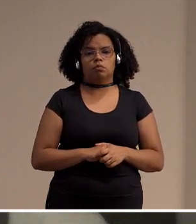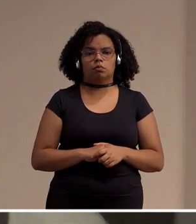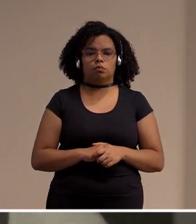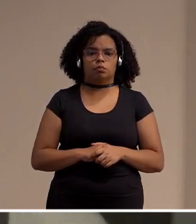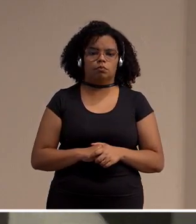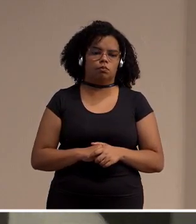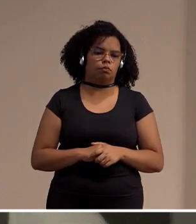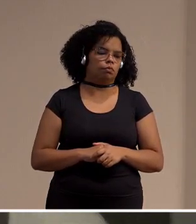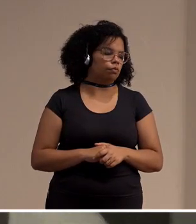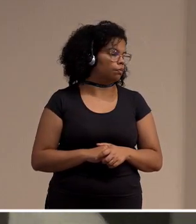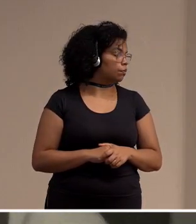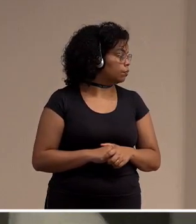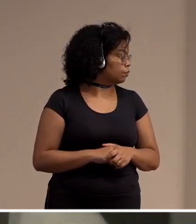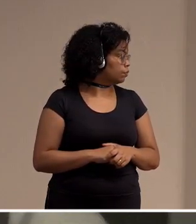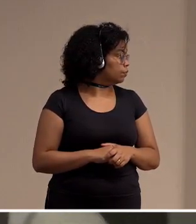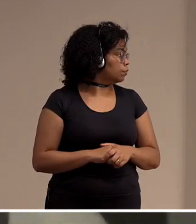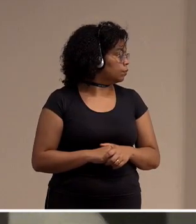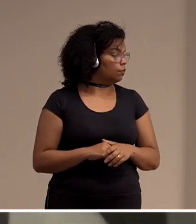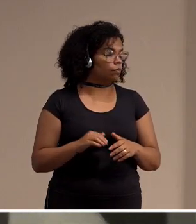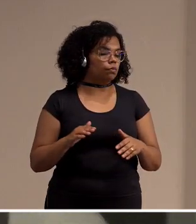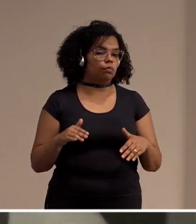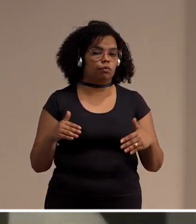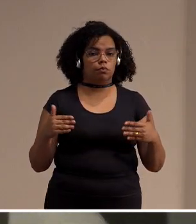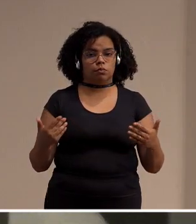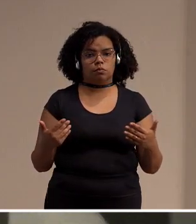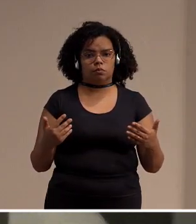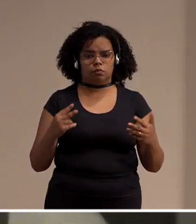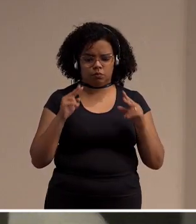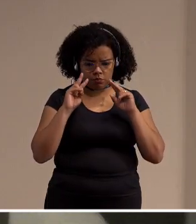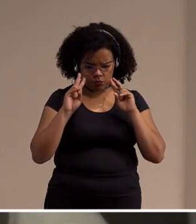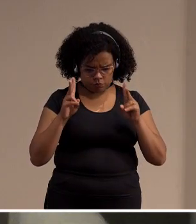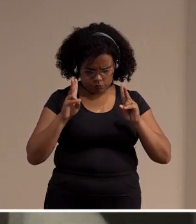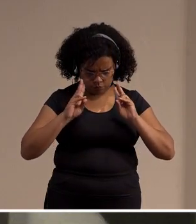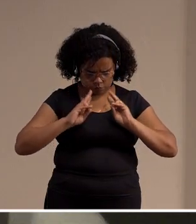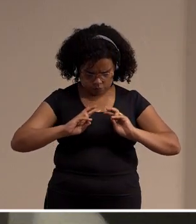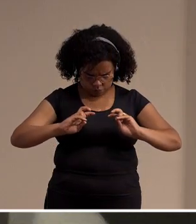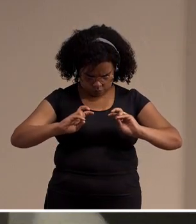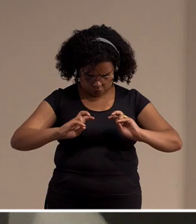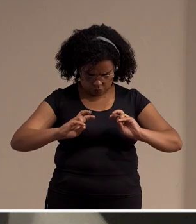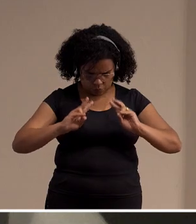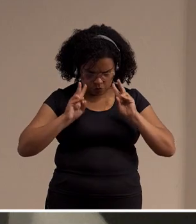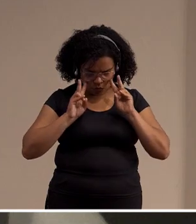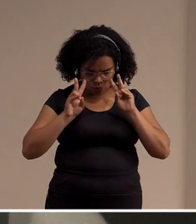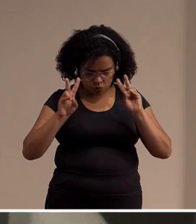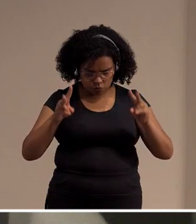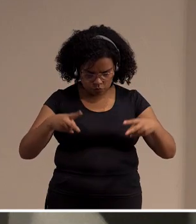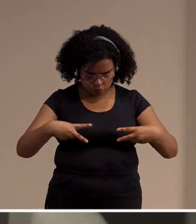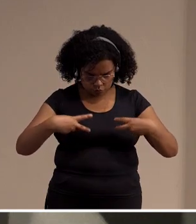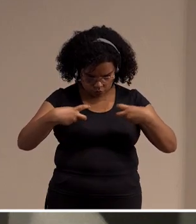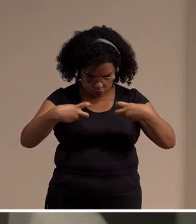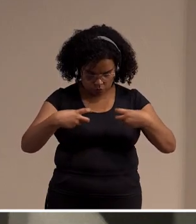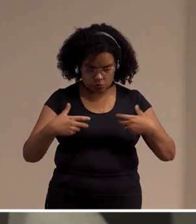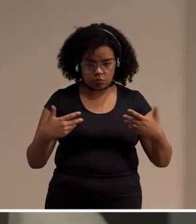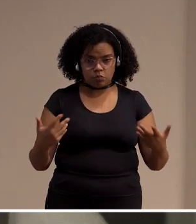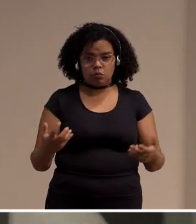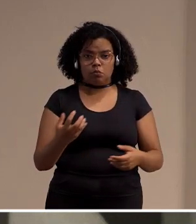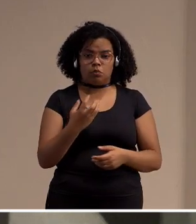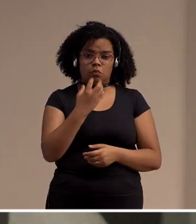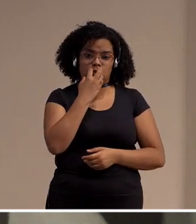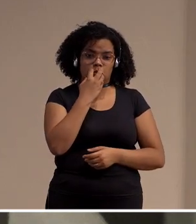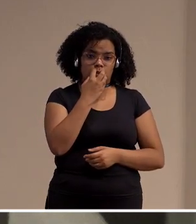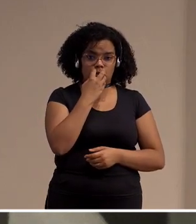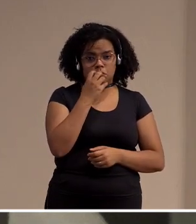conduz à morte. Então ele se vê nesse papel. Aí o nome, a palavra cão tem muitos sentidos para a gente, né? Pode ser